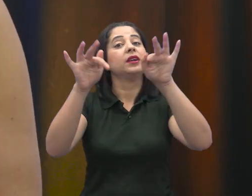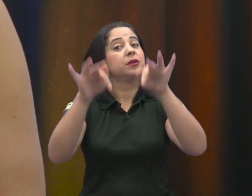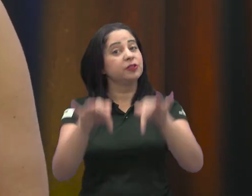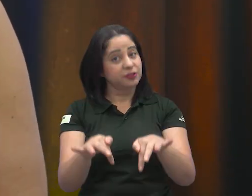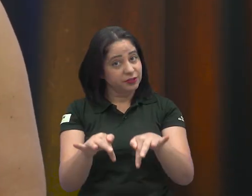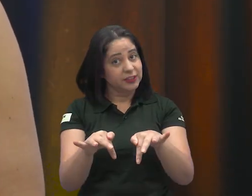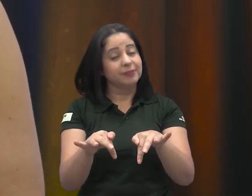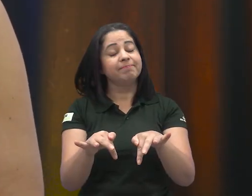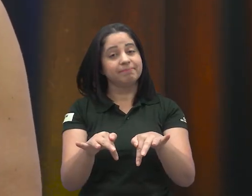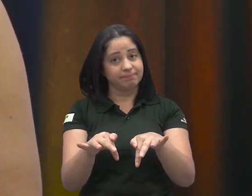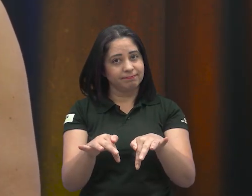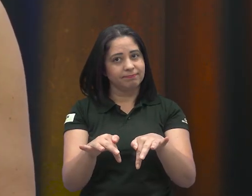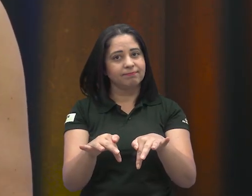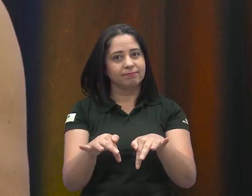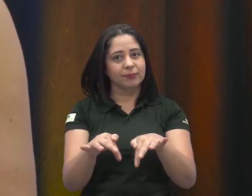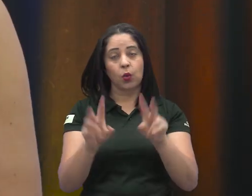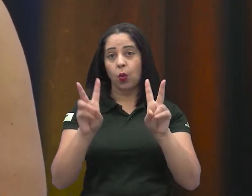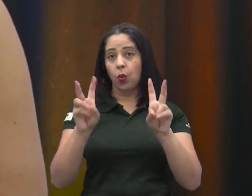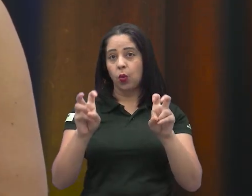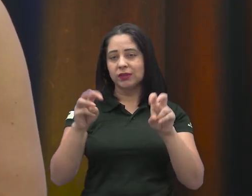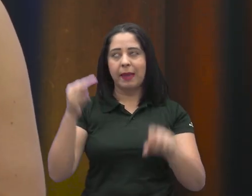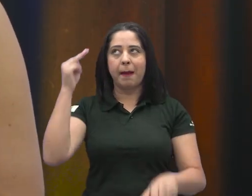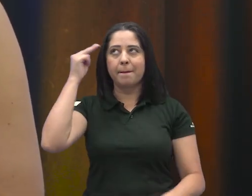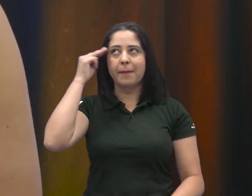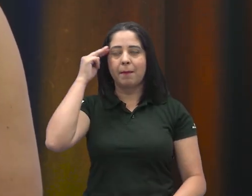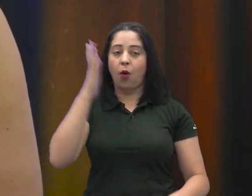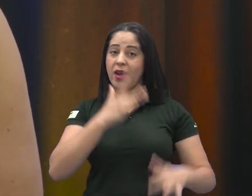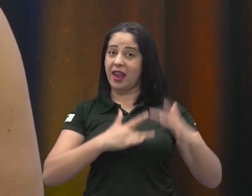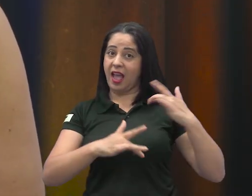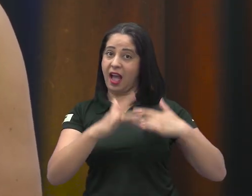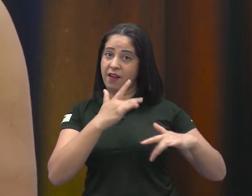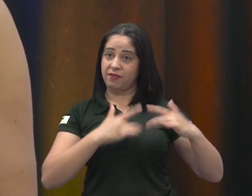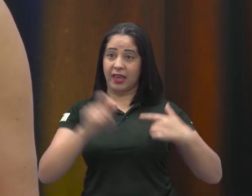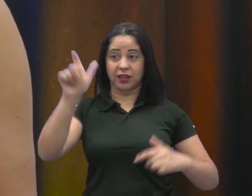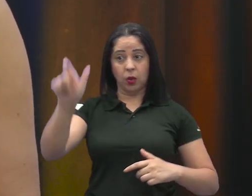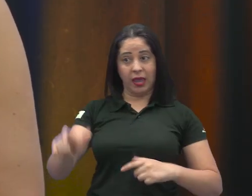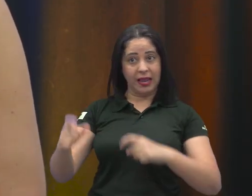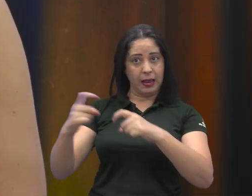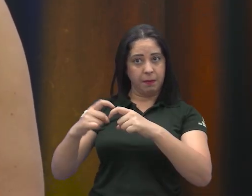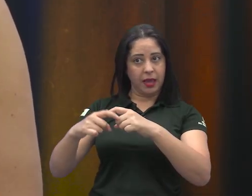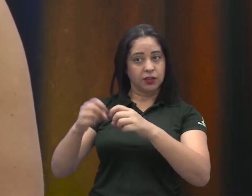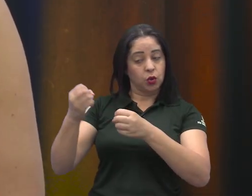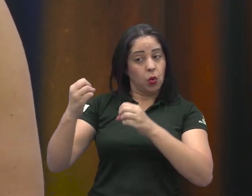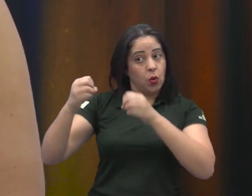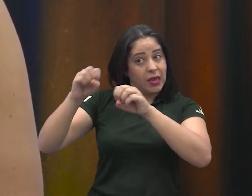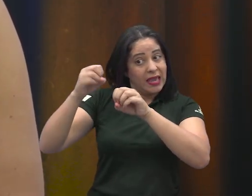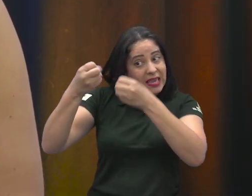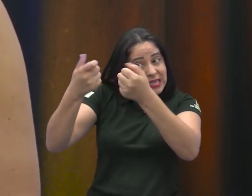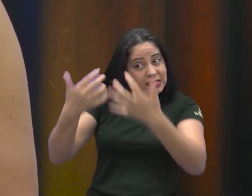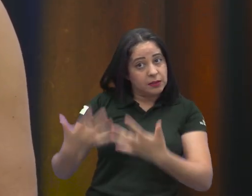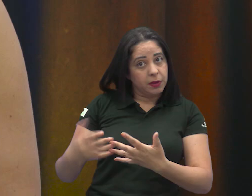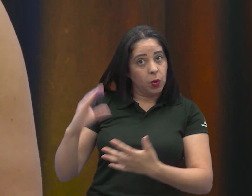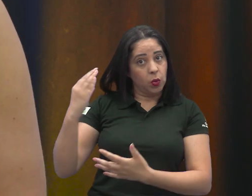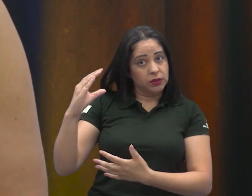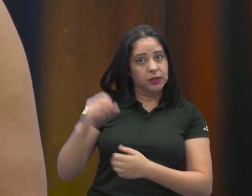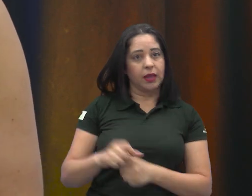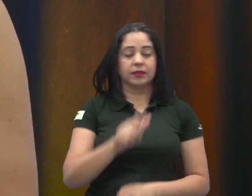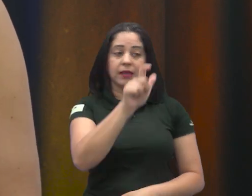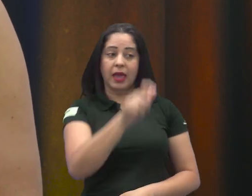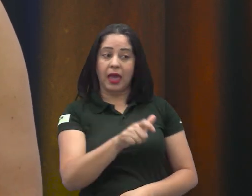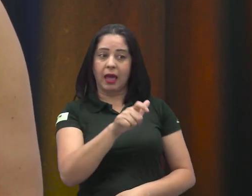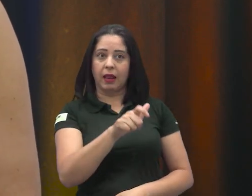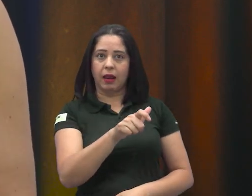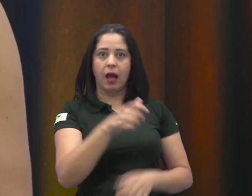Chegamos ao final da nossa jornada Memória e Afeto. O Dr. Mário nos deu clareza científica, enquanto Marilda Carvalho